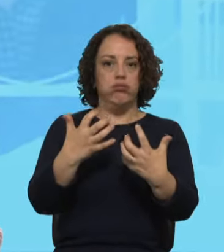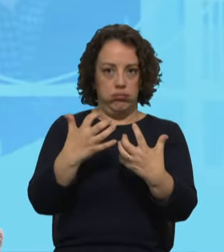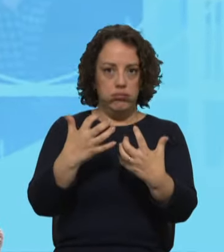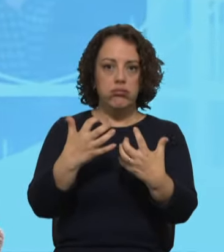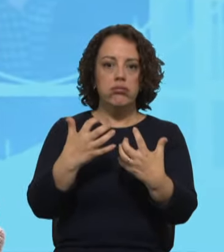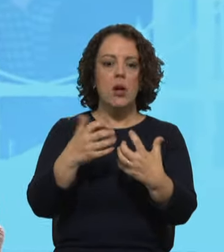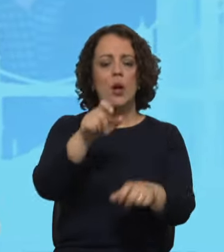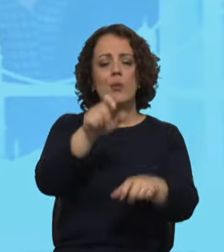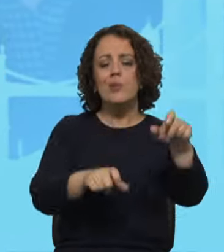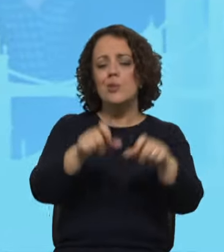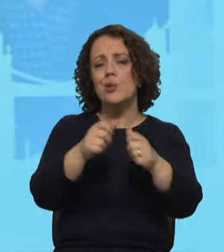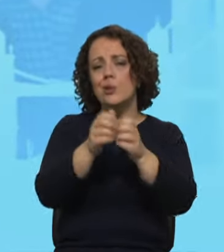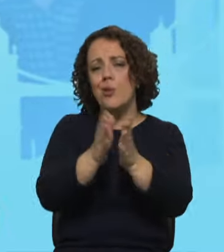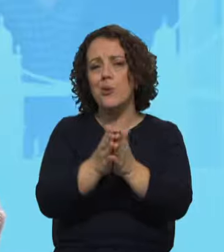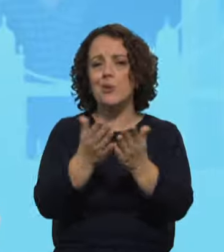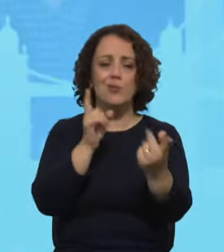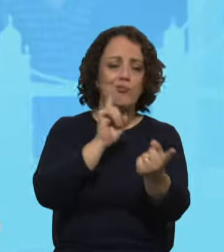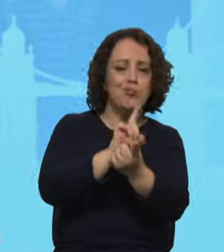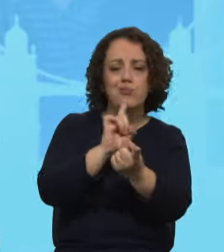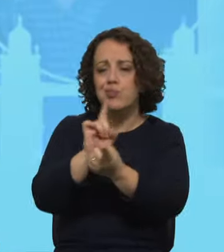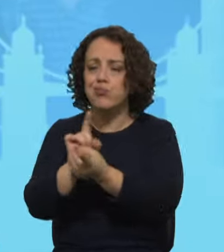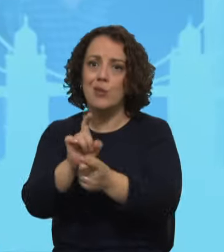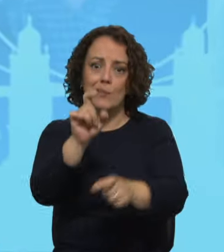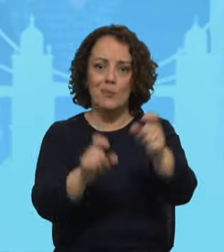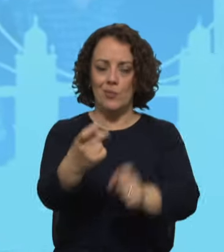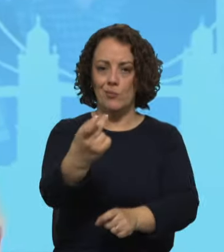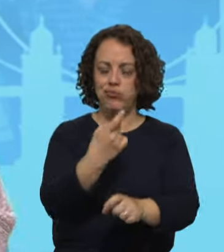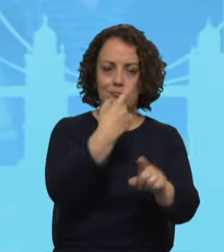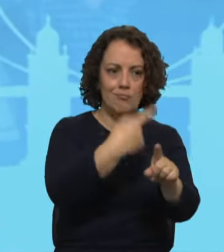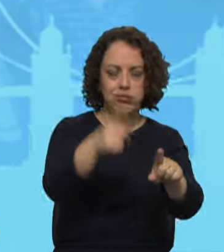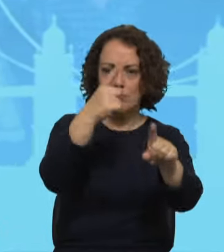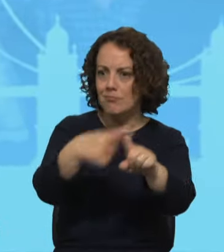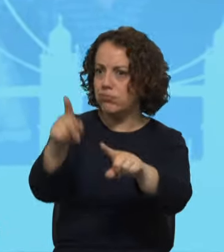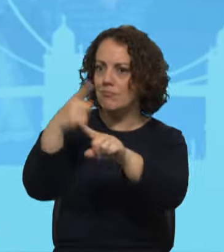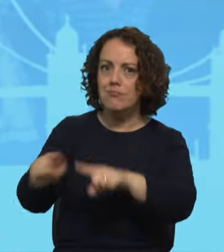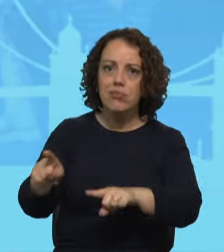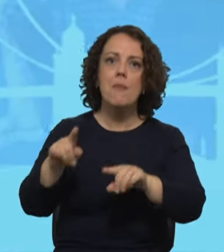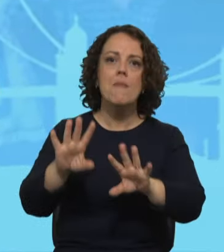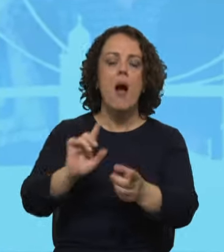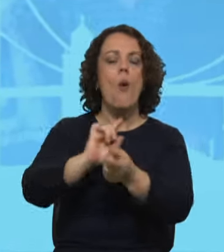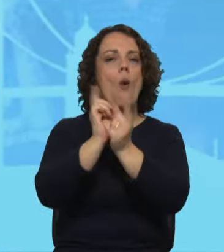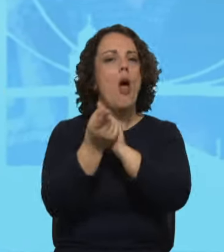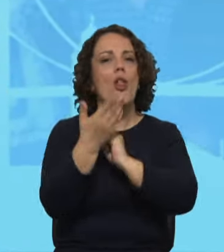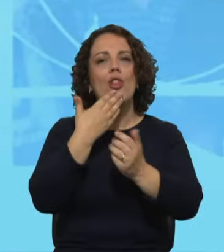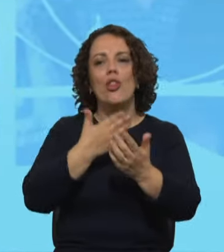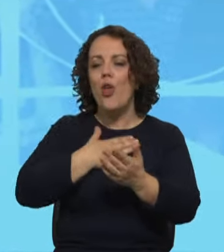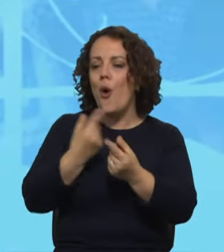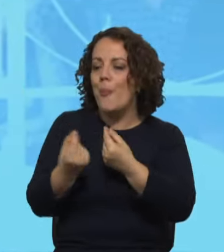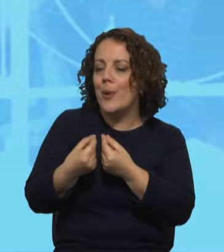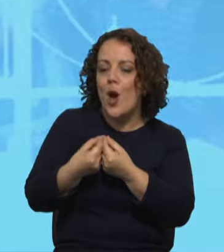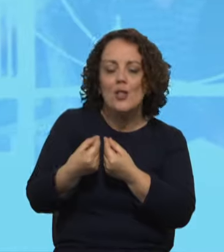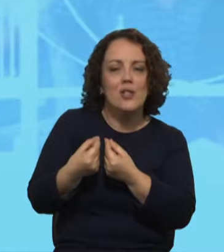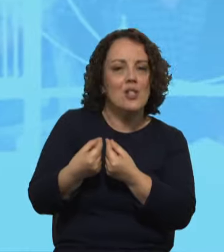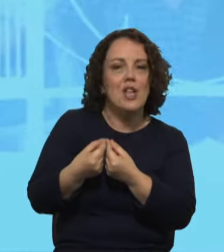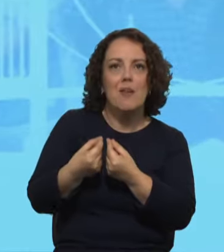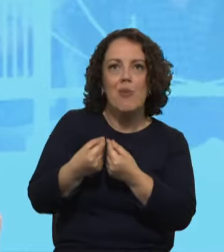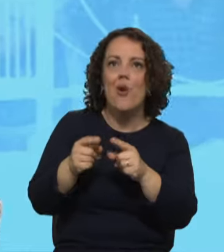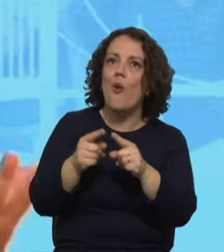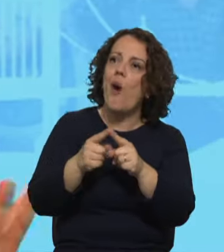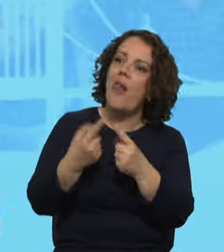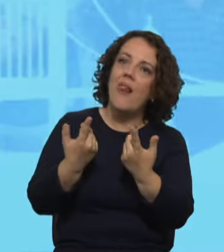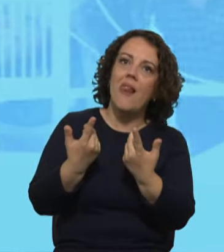quais nos cruzamos que por serem tão diferentes e tão diferentes da nossa ao mesmo tempo foram tão próximas que nos mostraram que